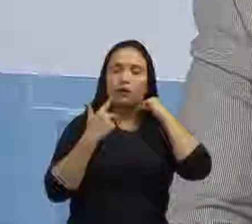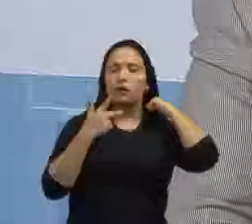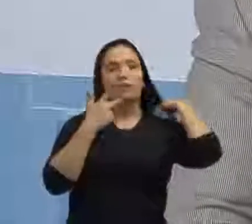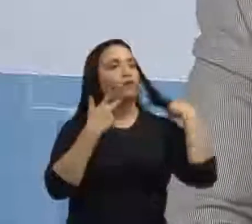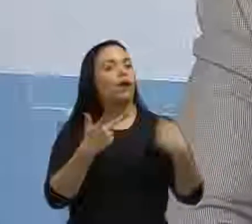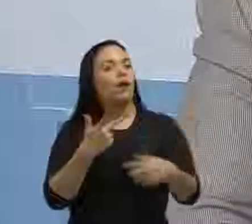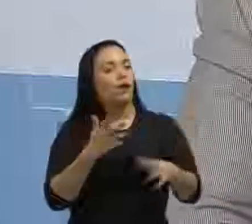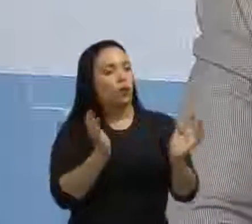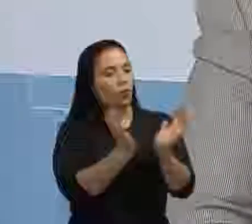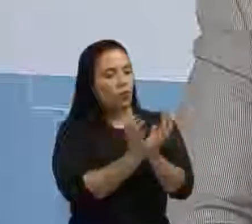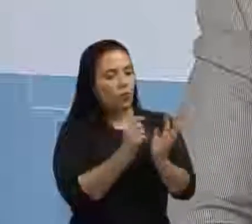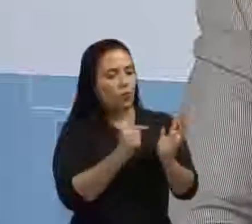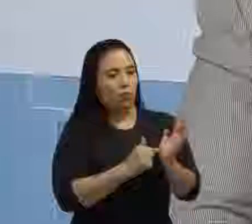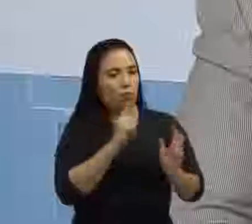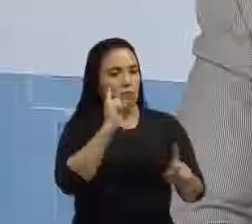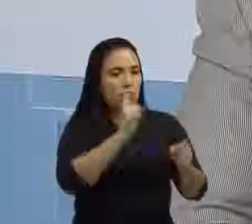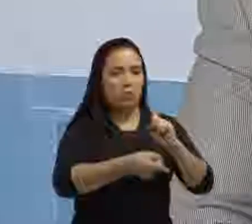lugar.